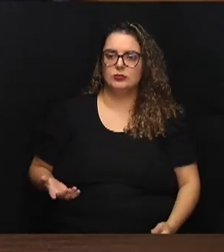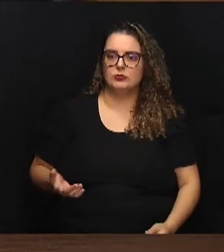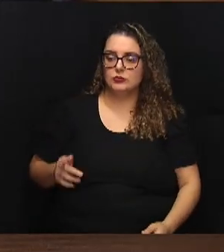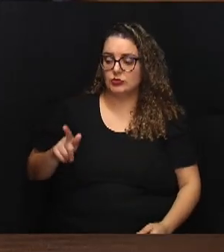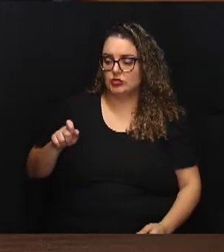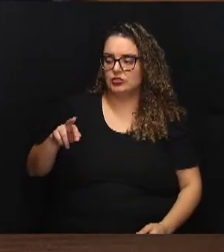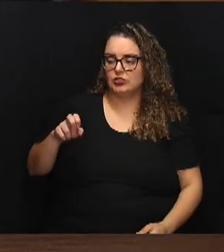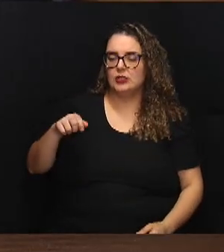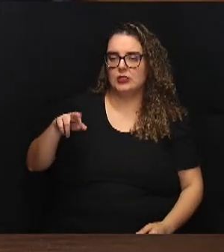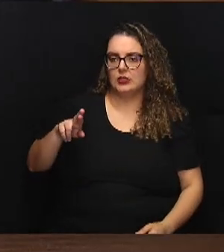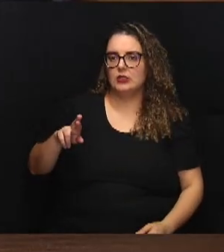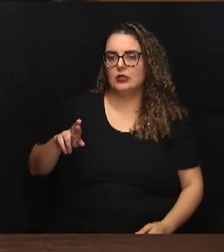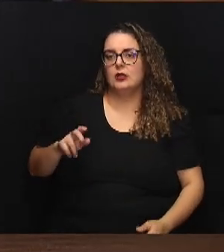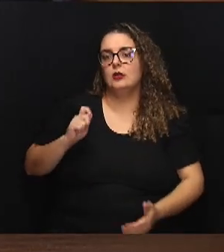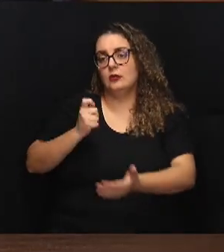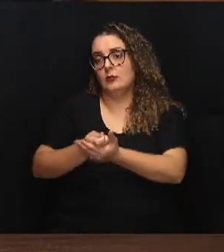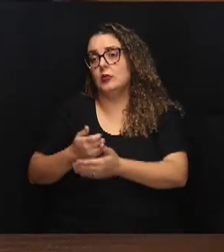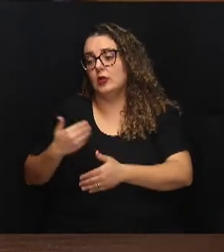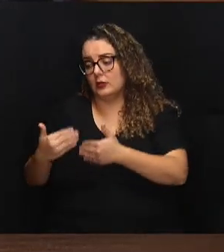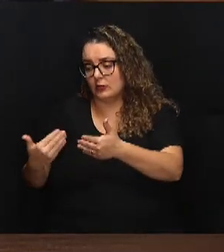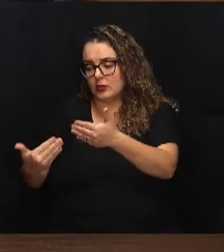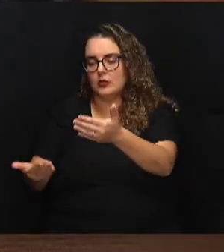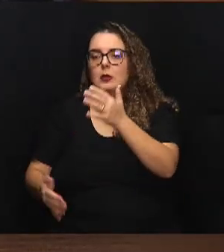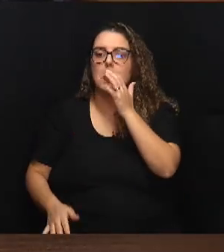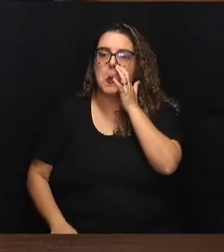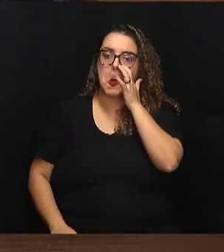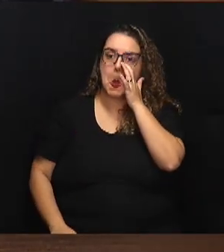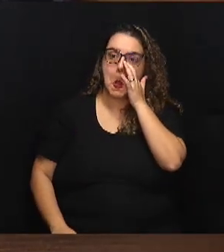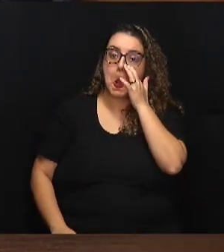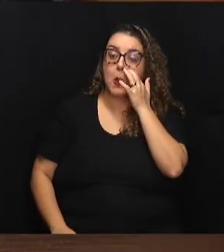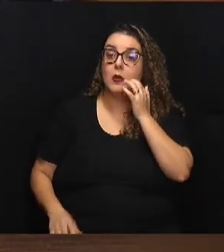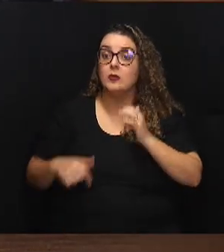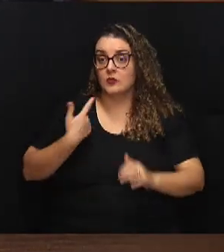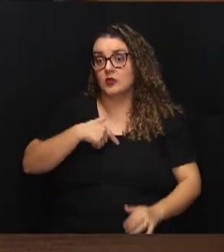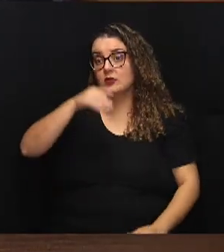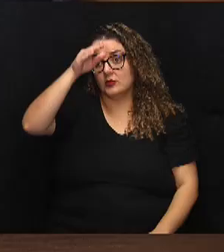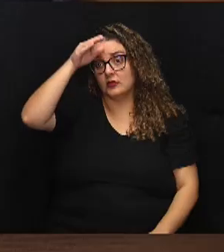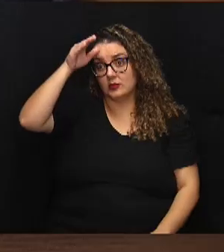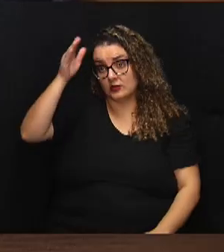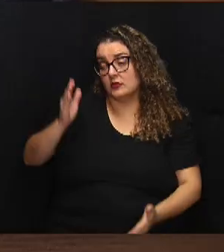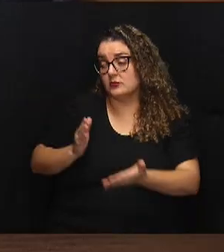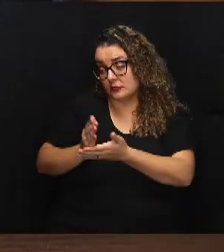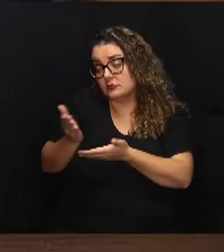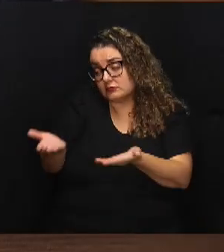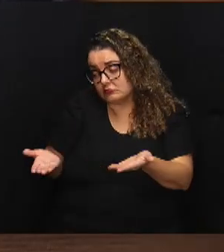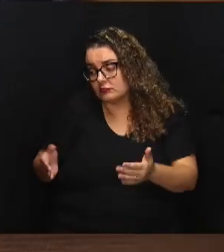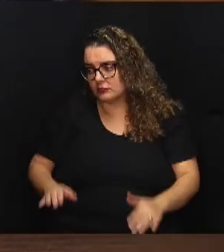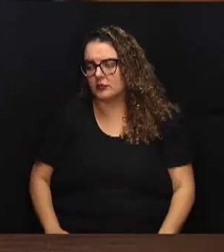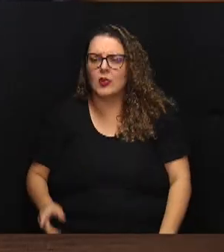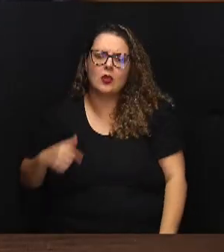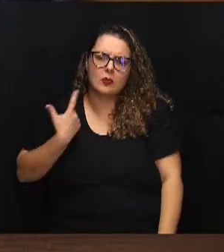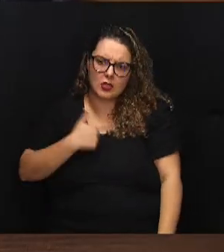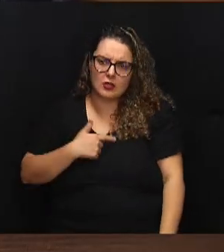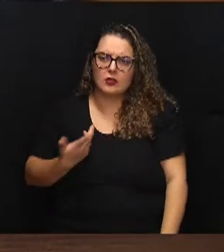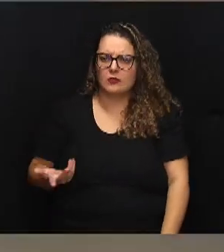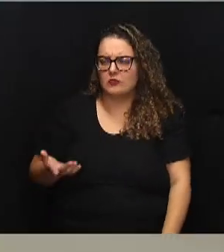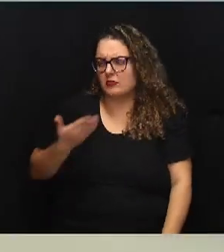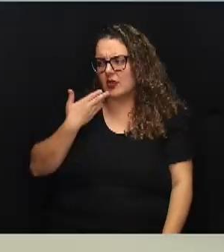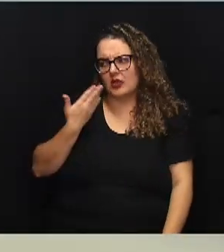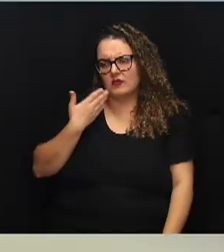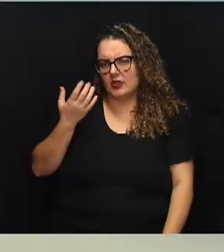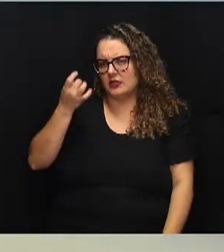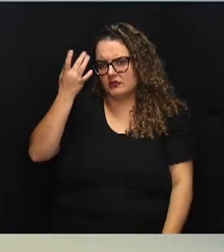esse pagamento recorrente, né, para o nosso cliente aprovar. Então, isso para nós vai gerar uma facilidade,